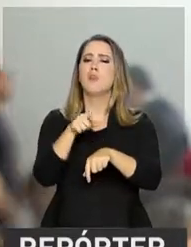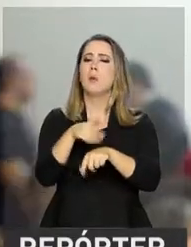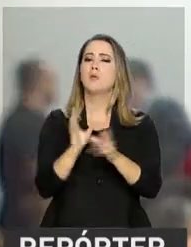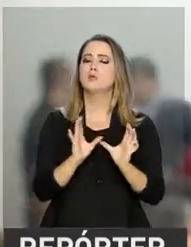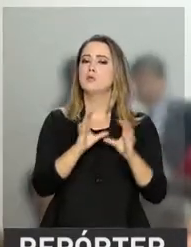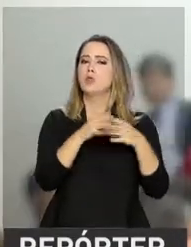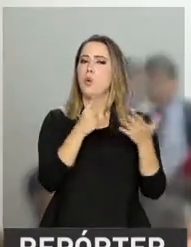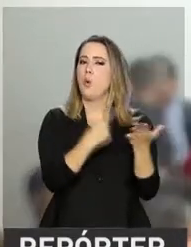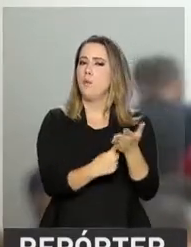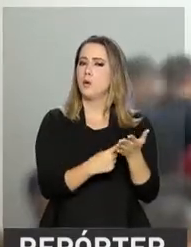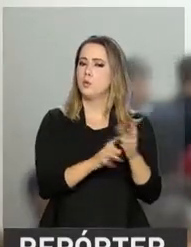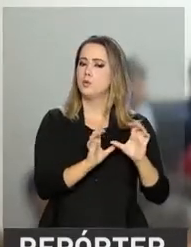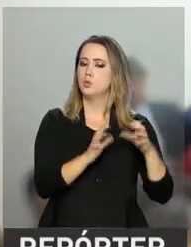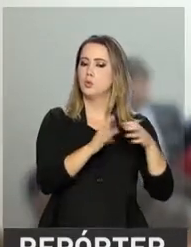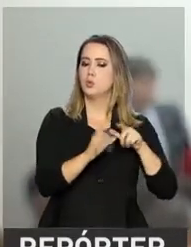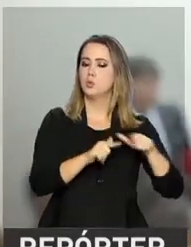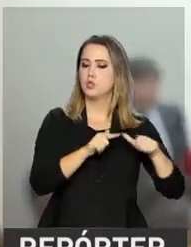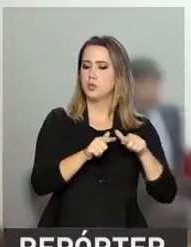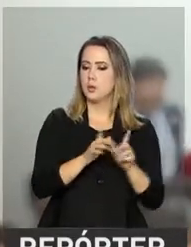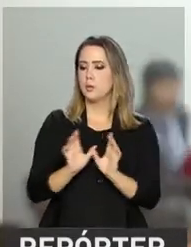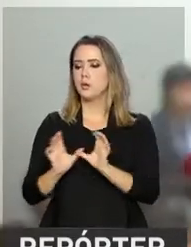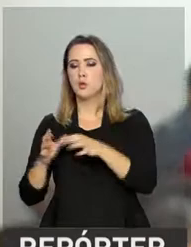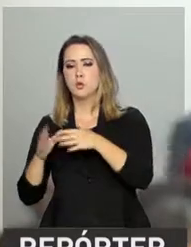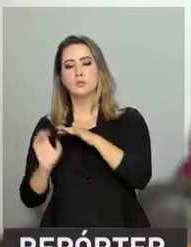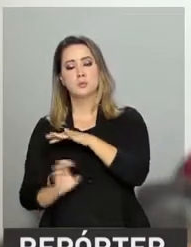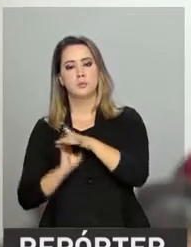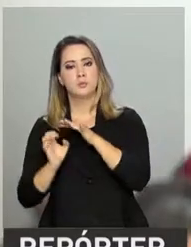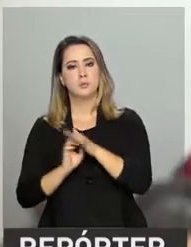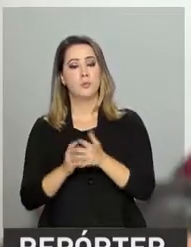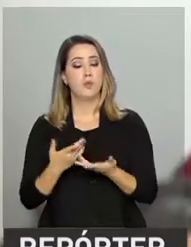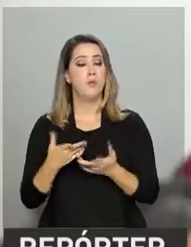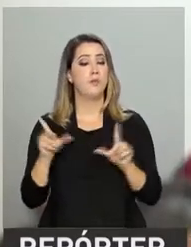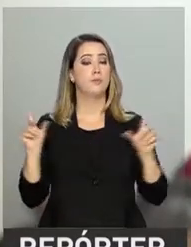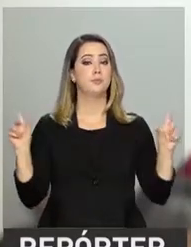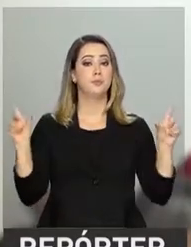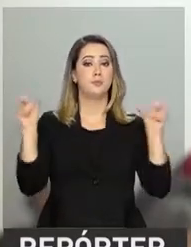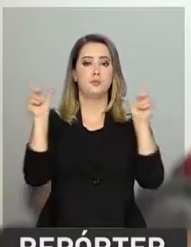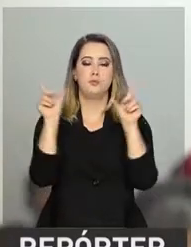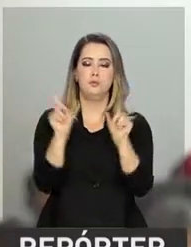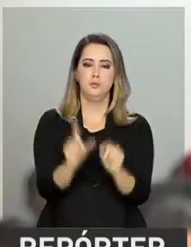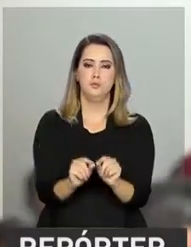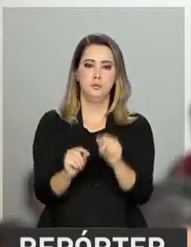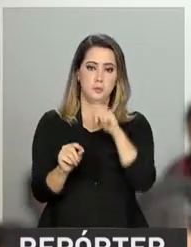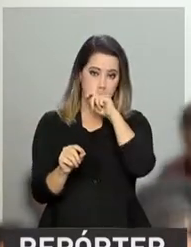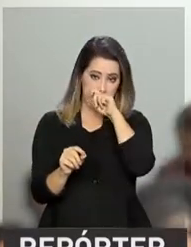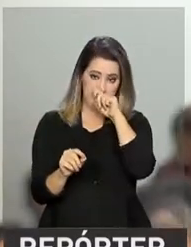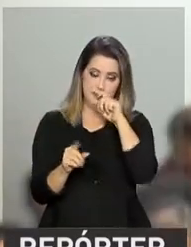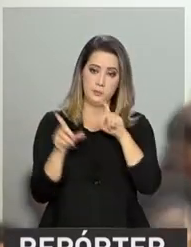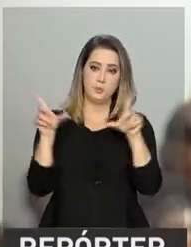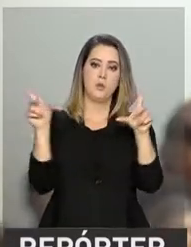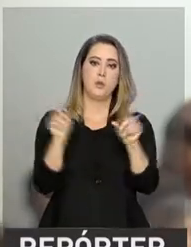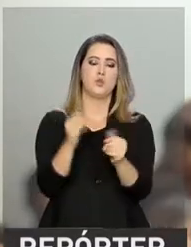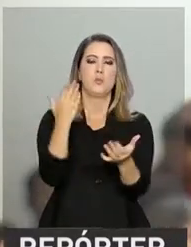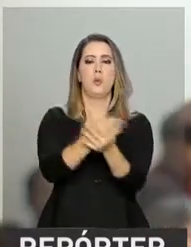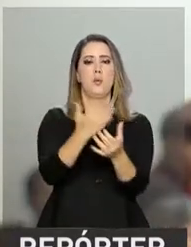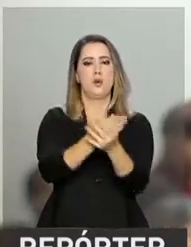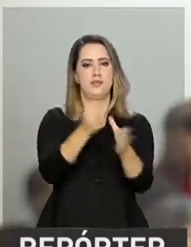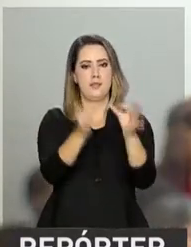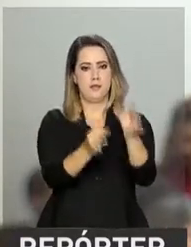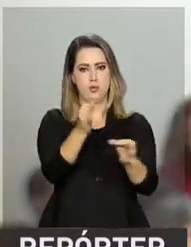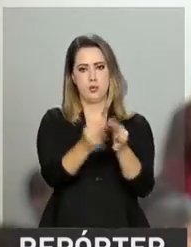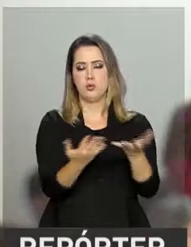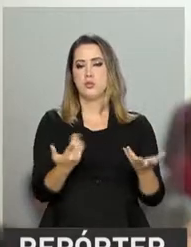ea diminuição de anulação de ações de de acordos e convenções coletivas nós também vamos ter claramente